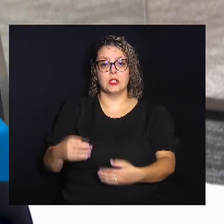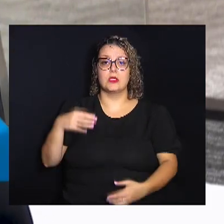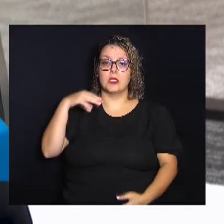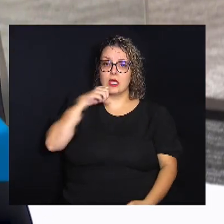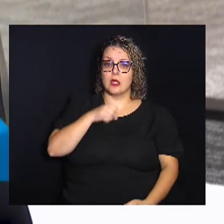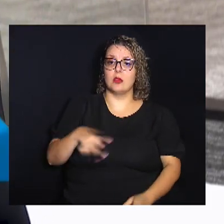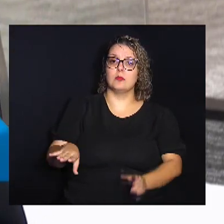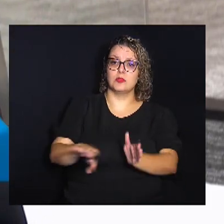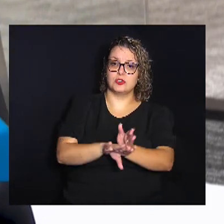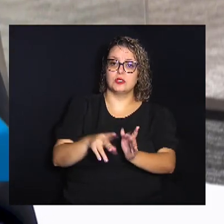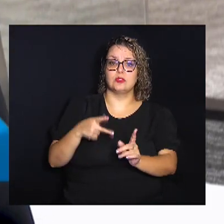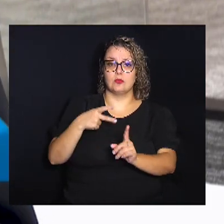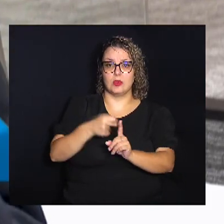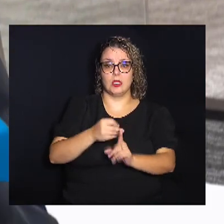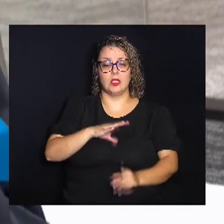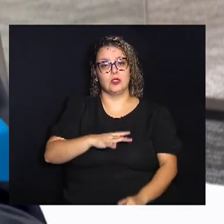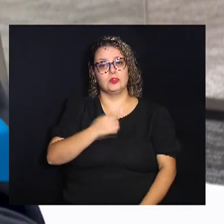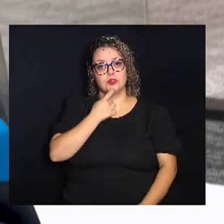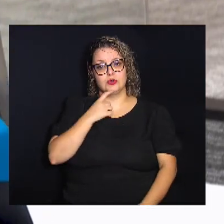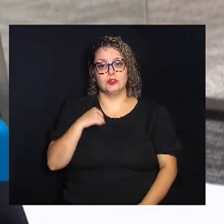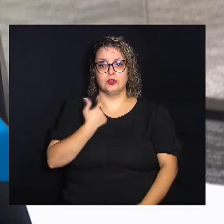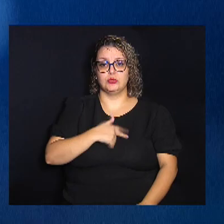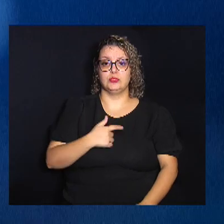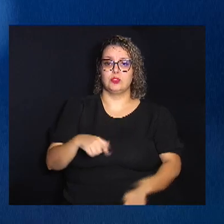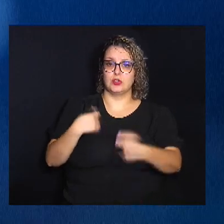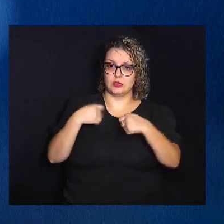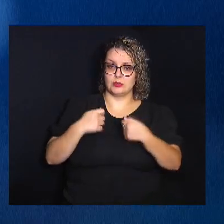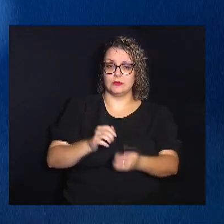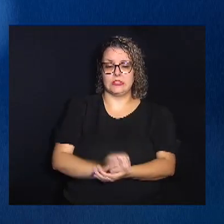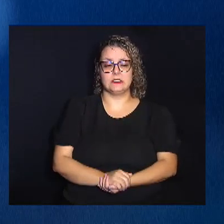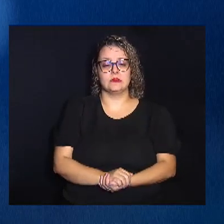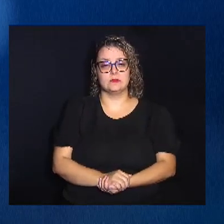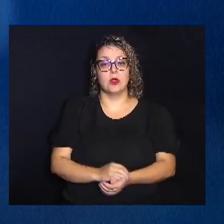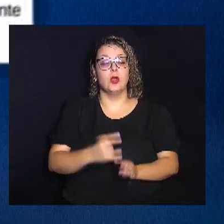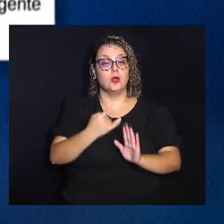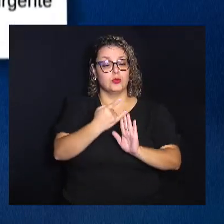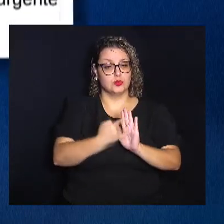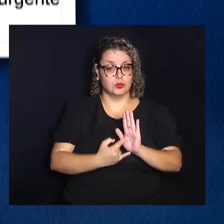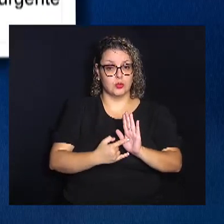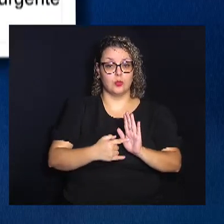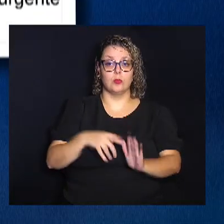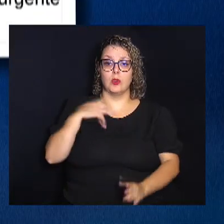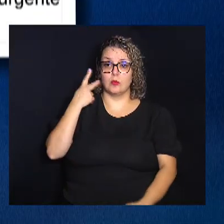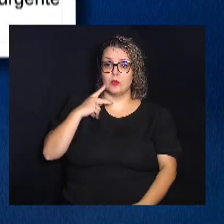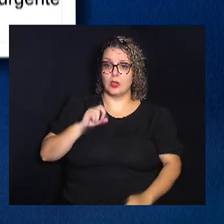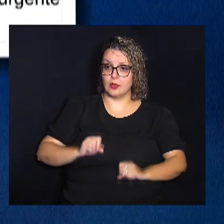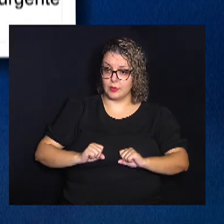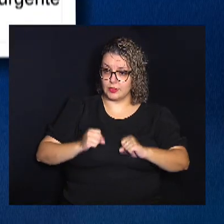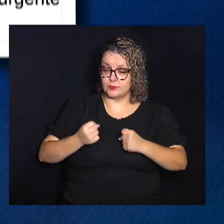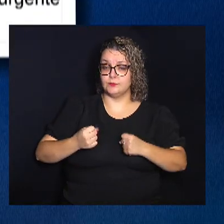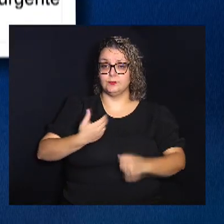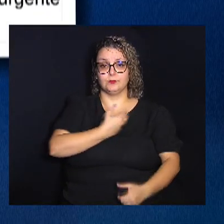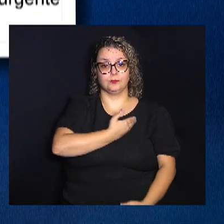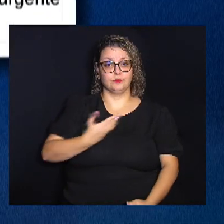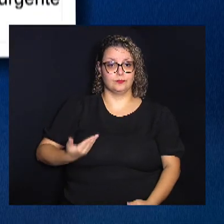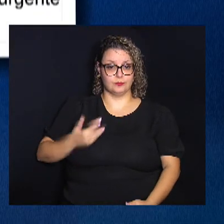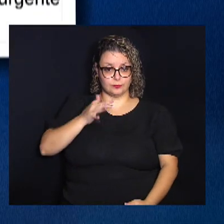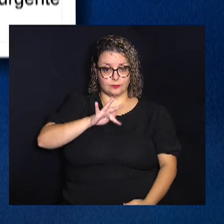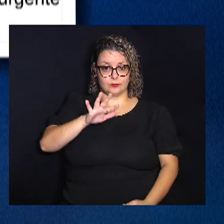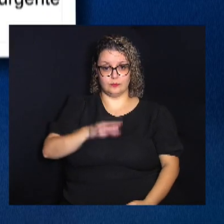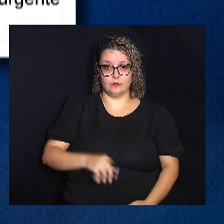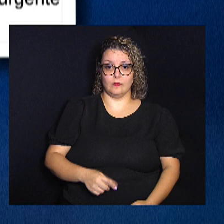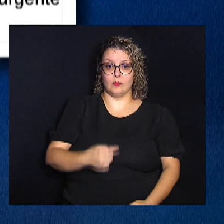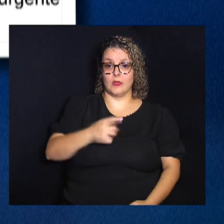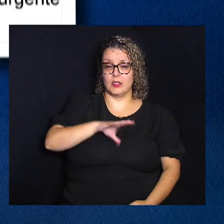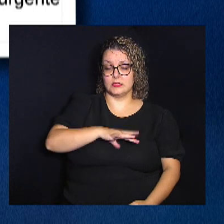essa vacina para a cidade de Campinas, que nós estamos necessitando. No documento, o parlamentar reforça que o governo federal excluiu Campinas